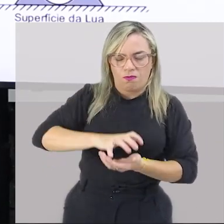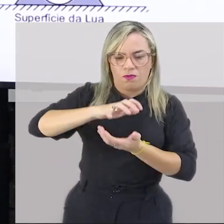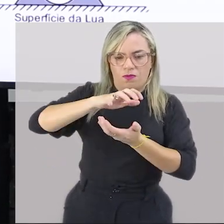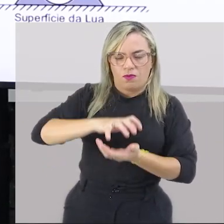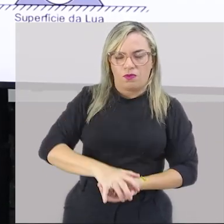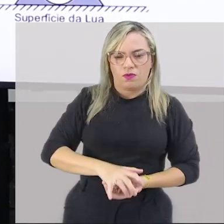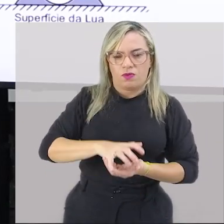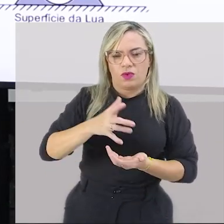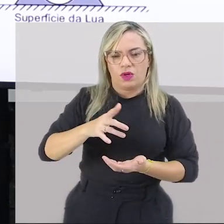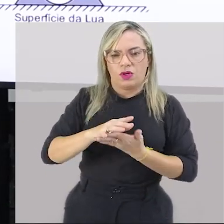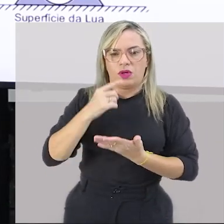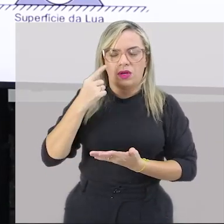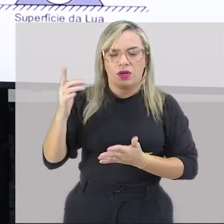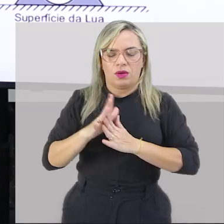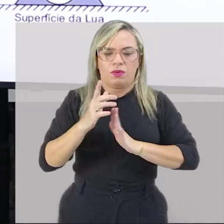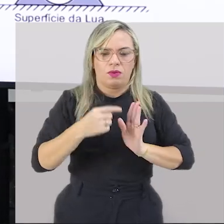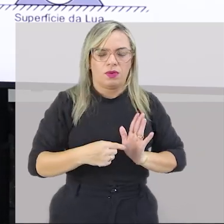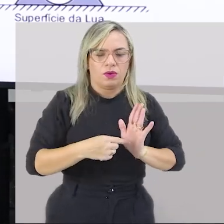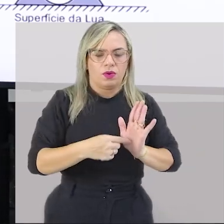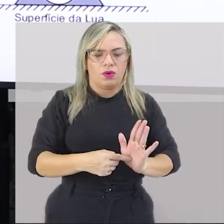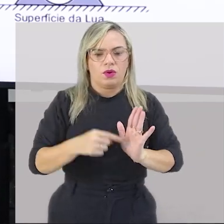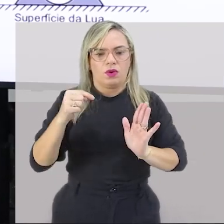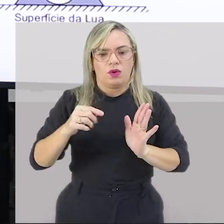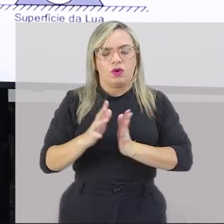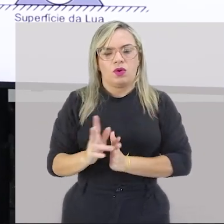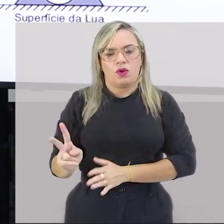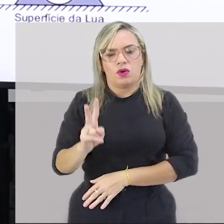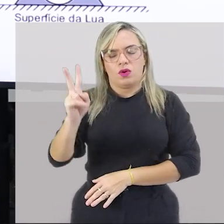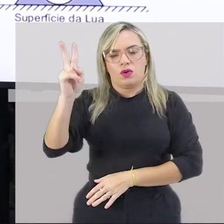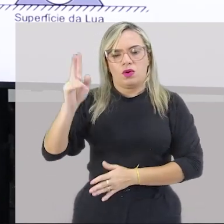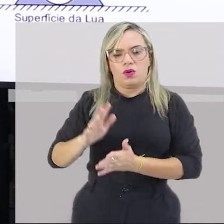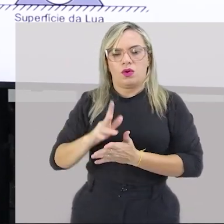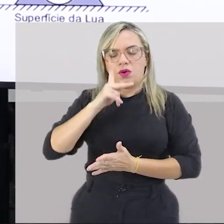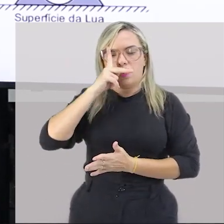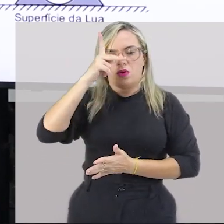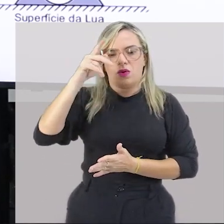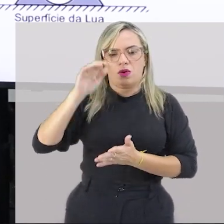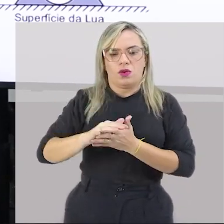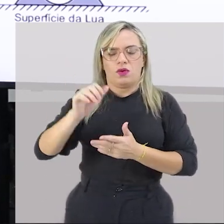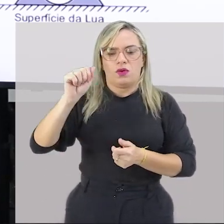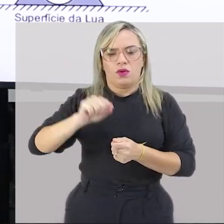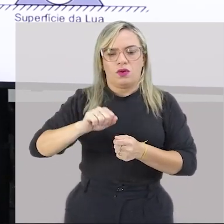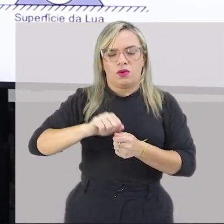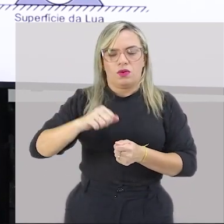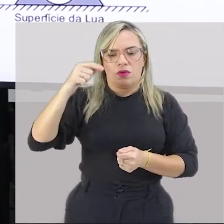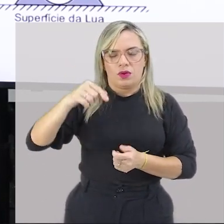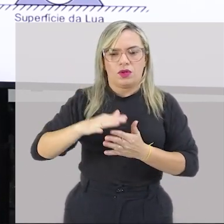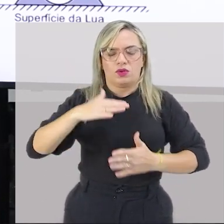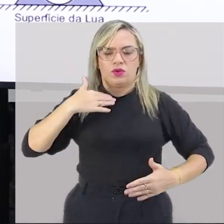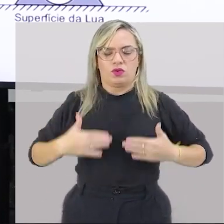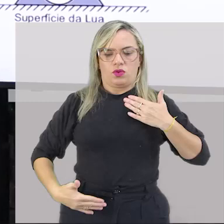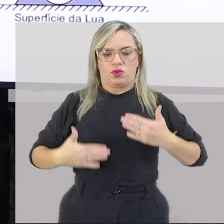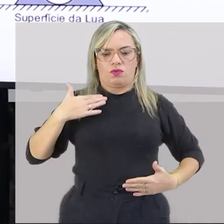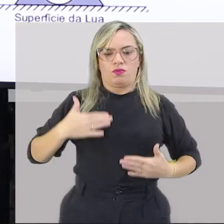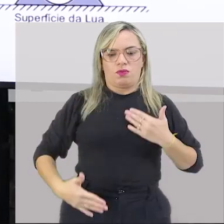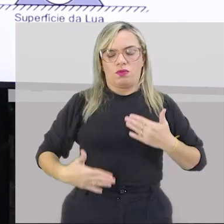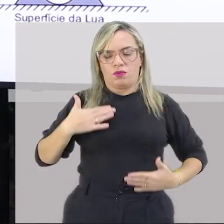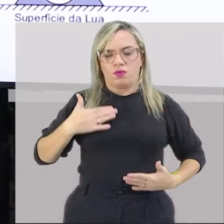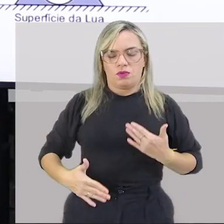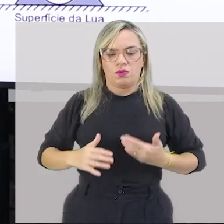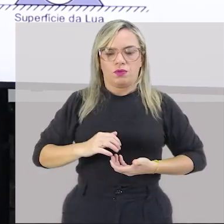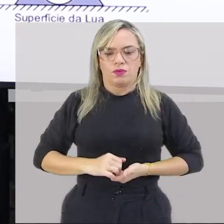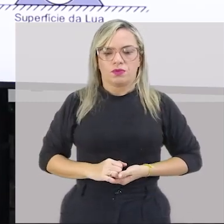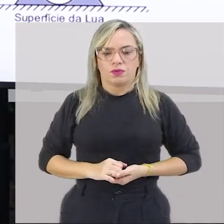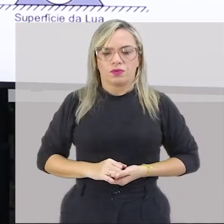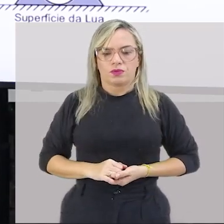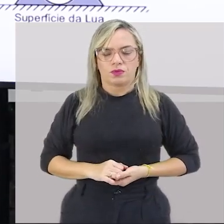da mola, ela vai te indicar o valor da força que a balança faz em você. Tá? Então